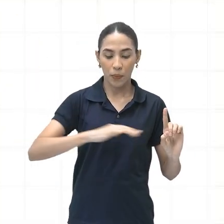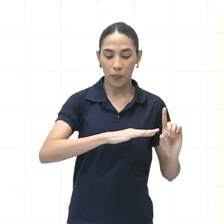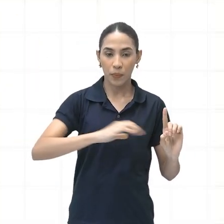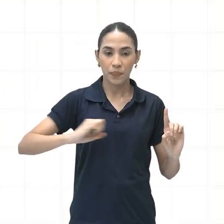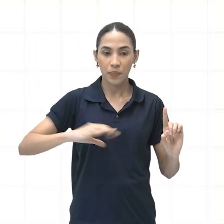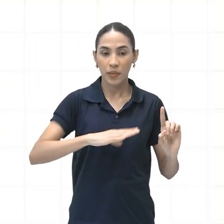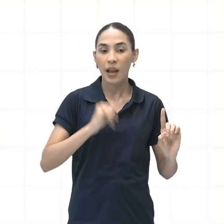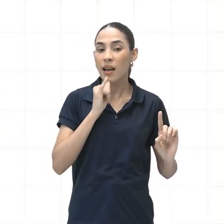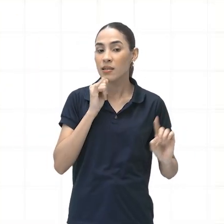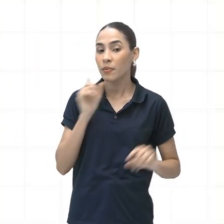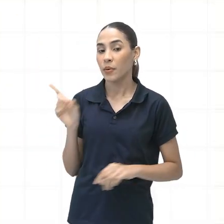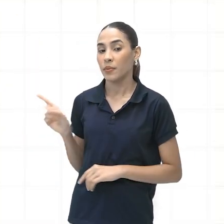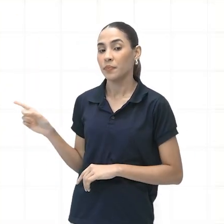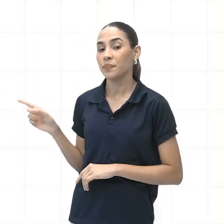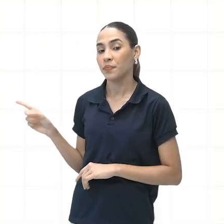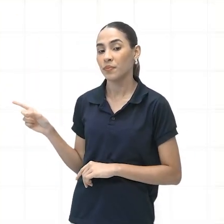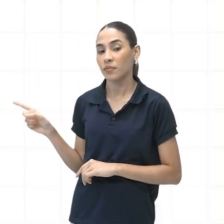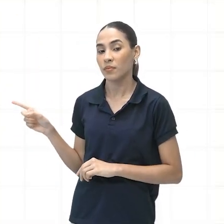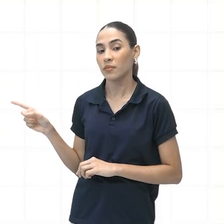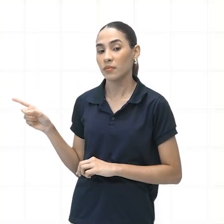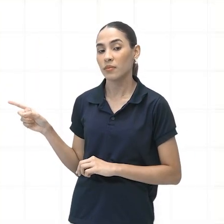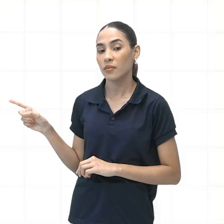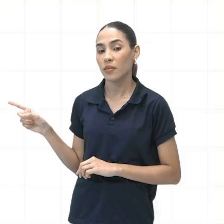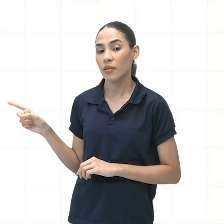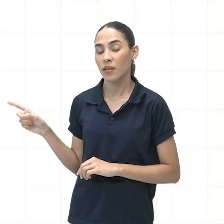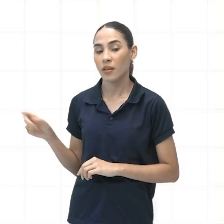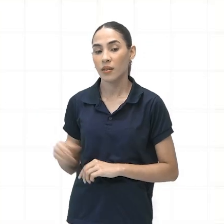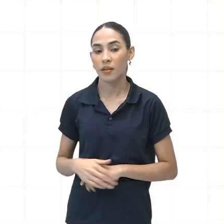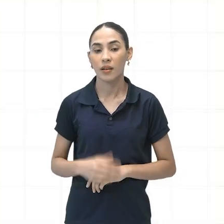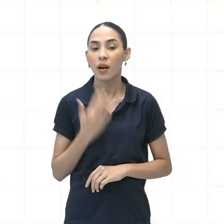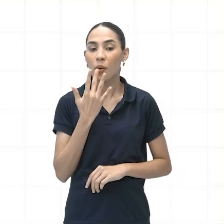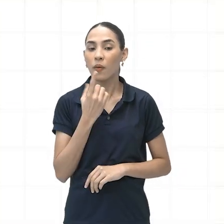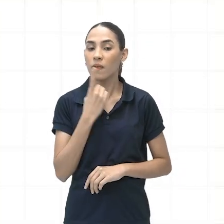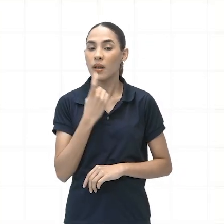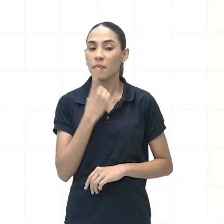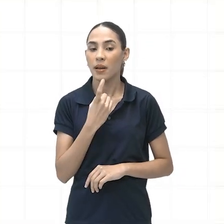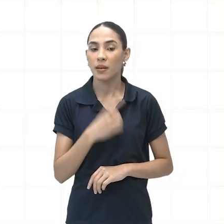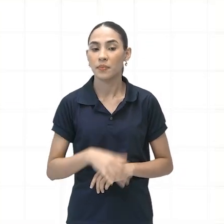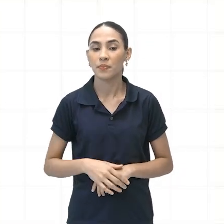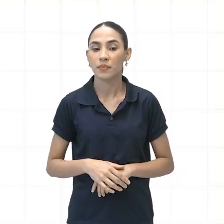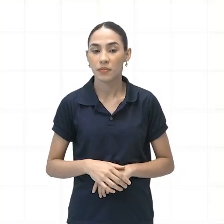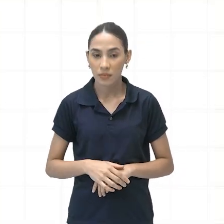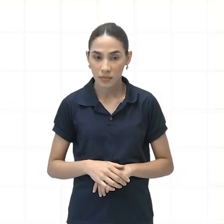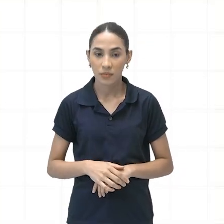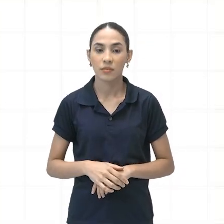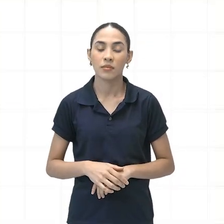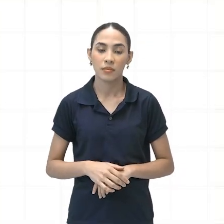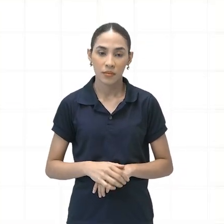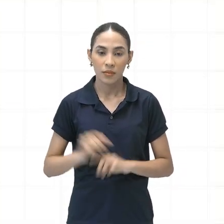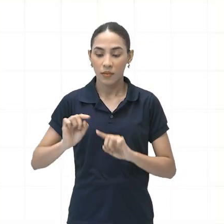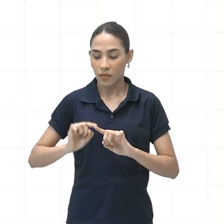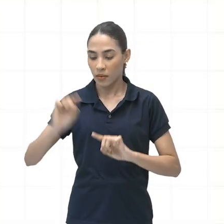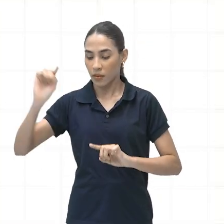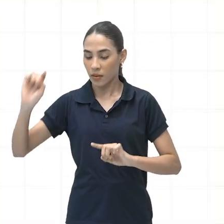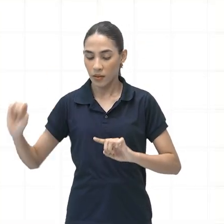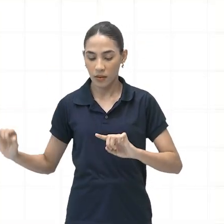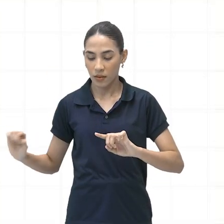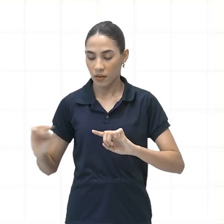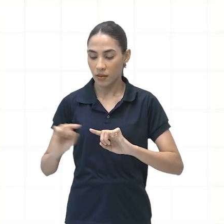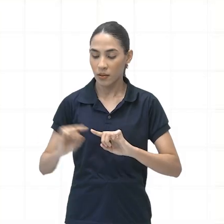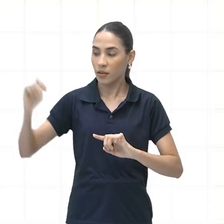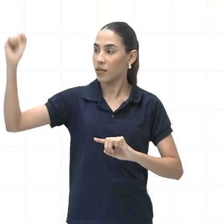esta sombra aqui, né? Esse pedaço aqui de sombra, olha só. Essa sombra aqui estava sendo formada pelos